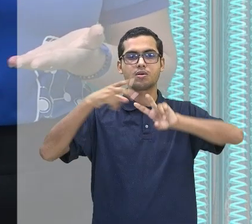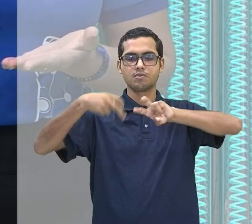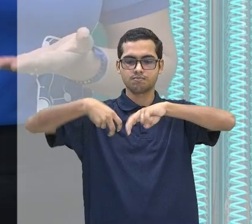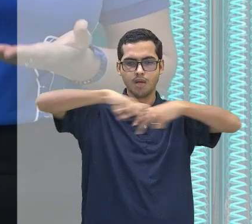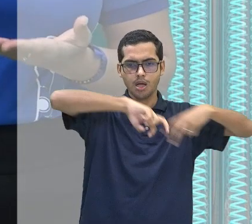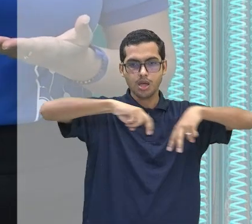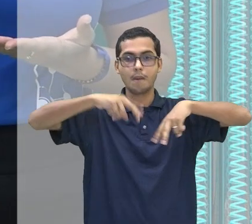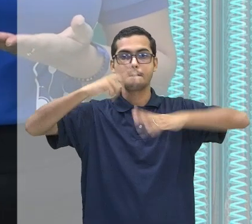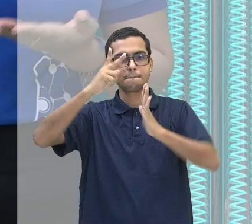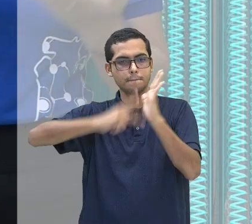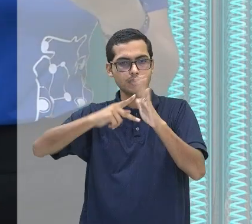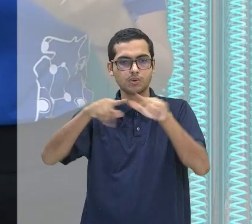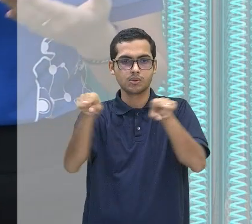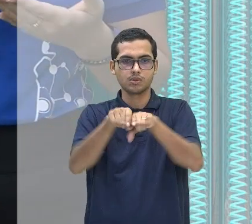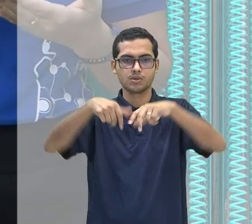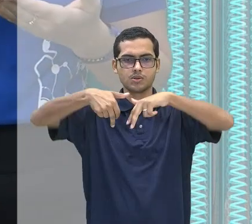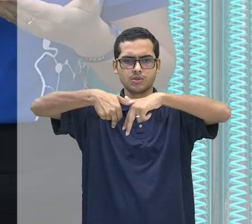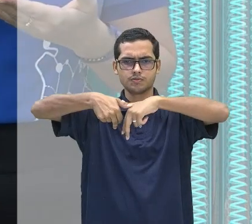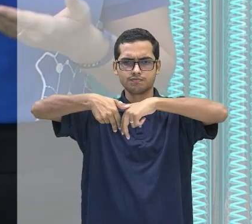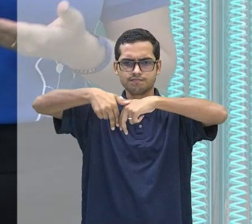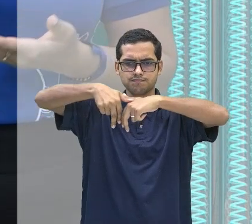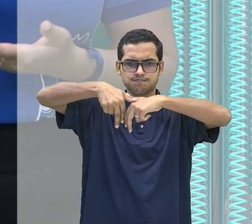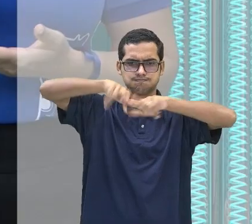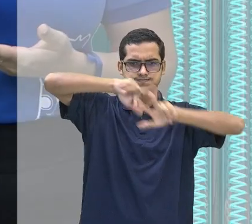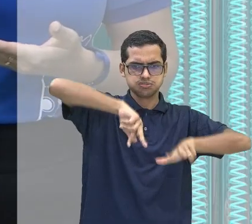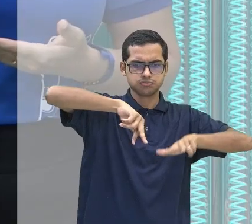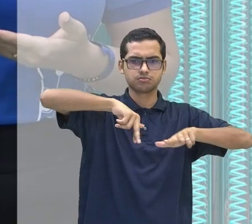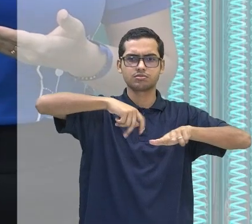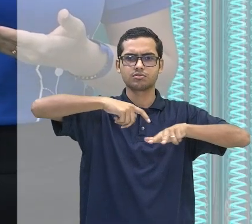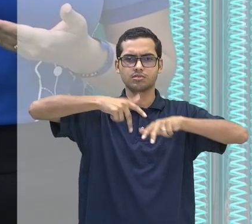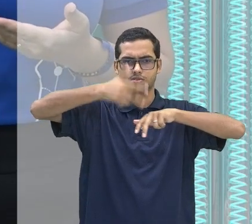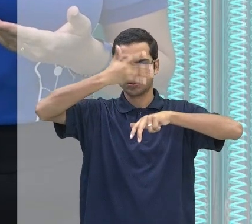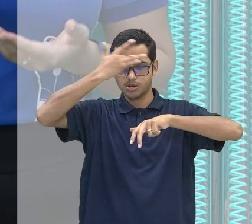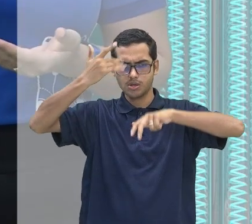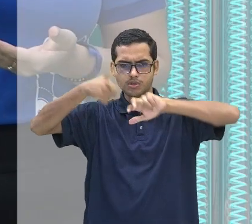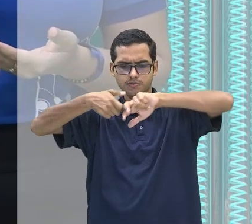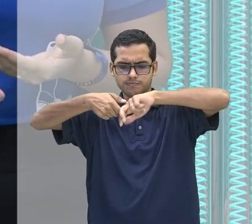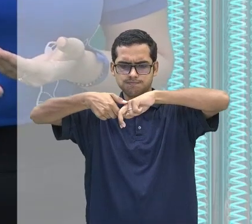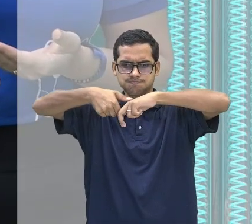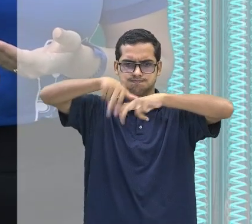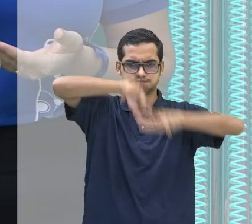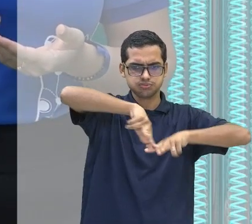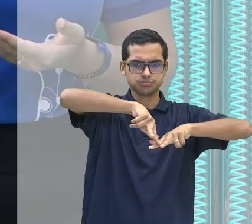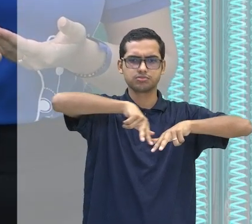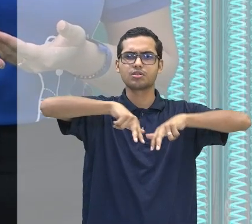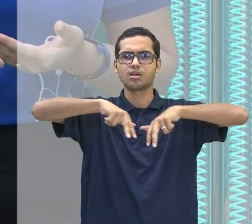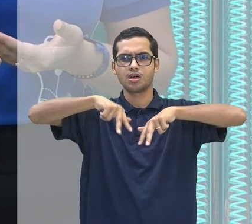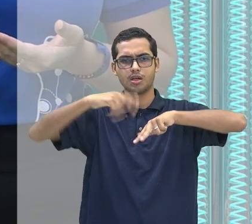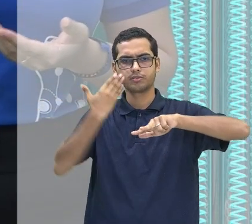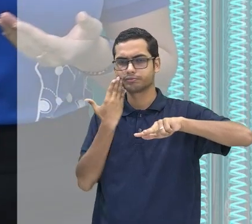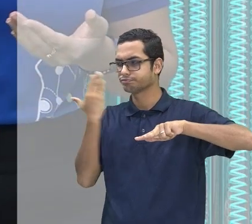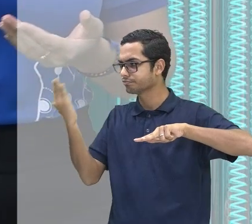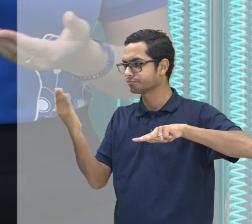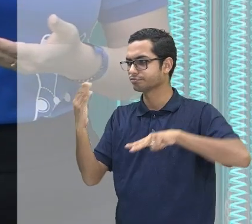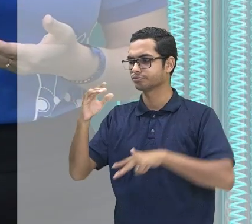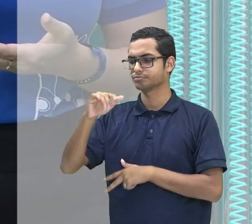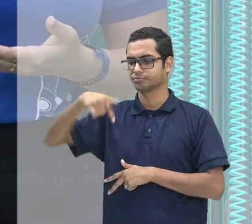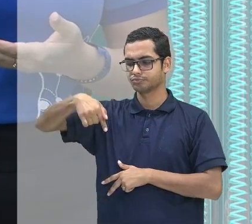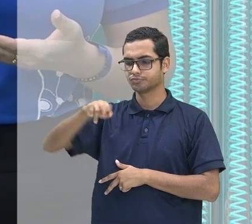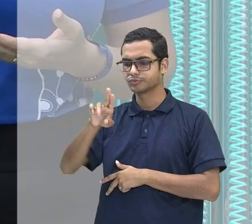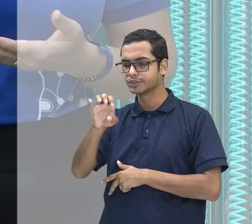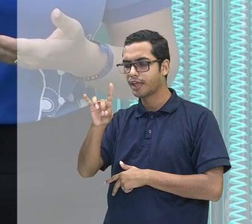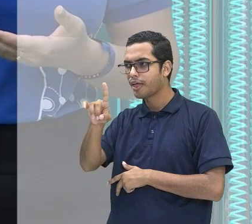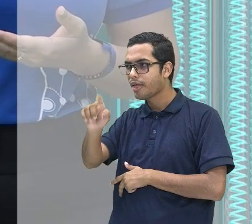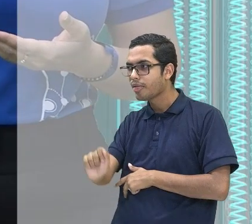falando sobre a queda, né? Onde o objetivo é fazer com que o seu oponente ele caia ali ao chão, e essa queda ela